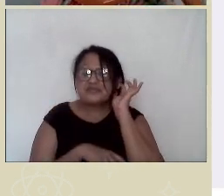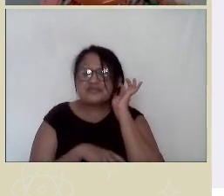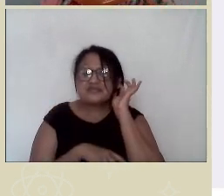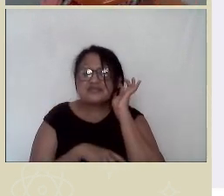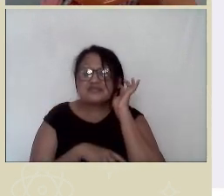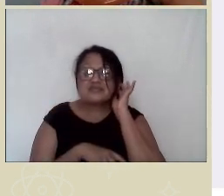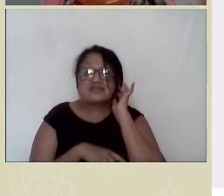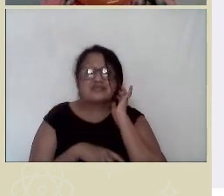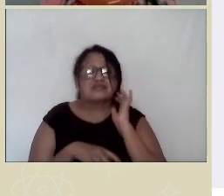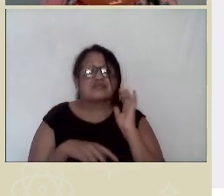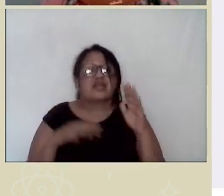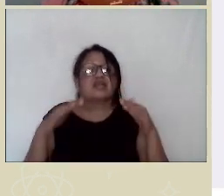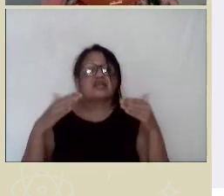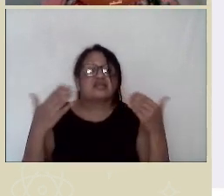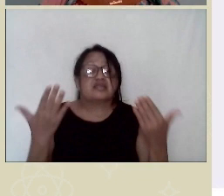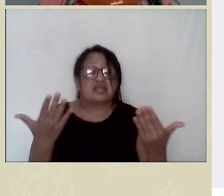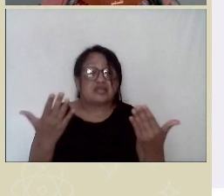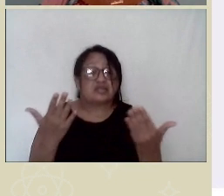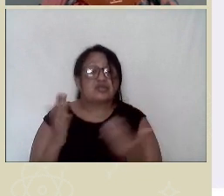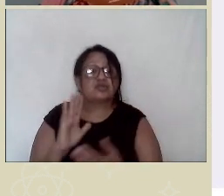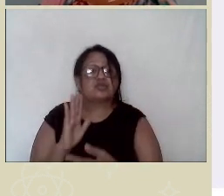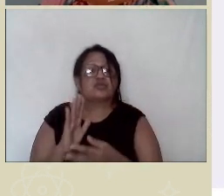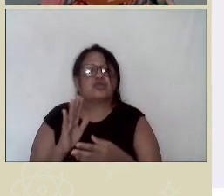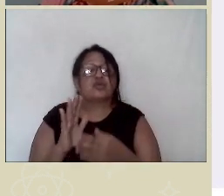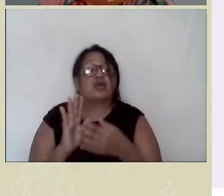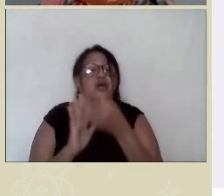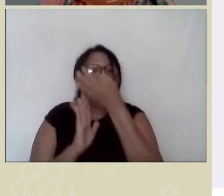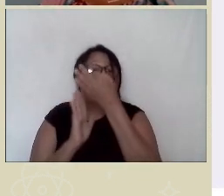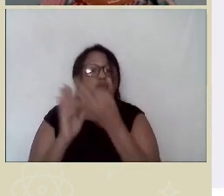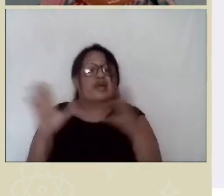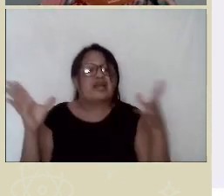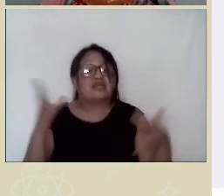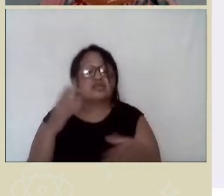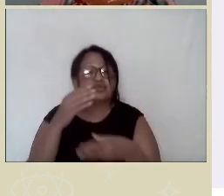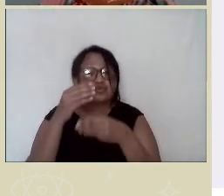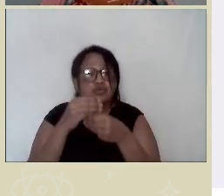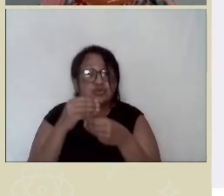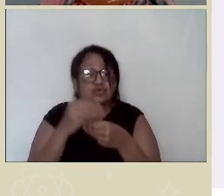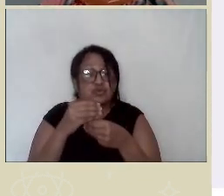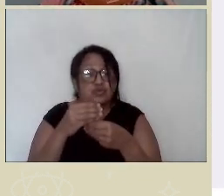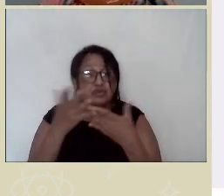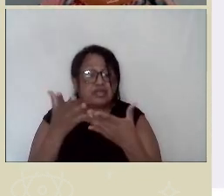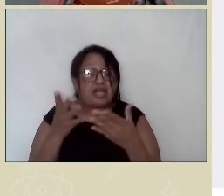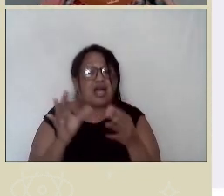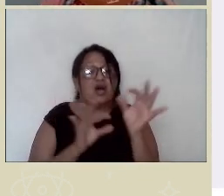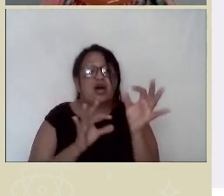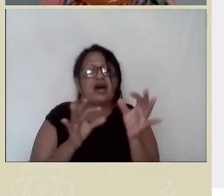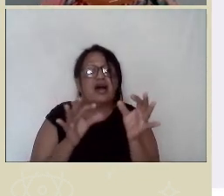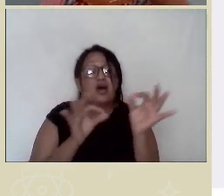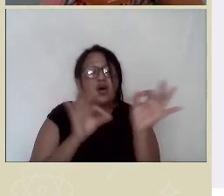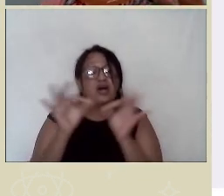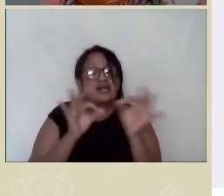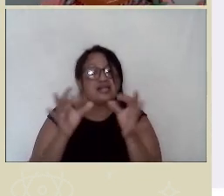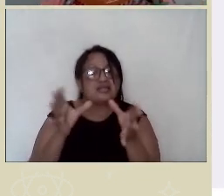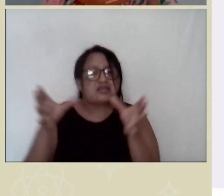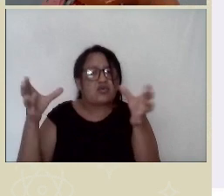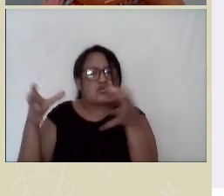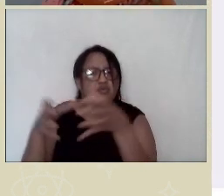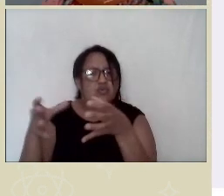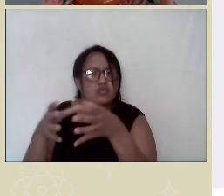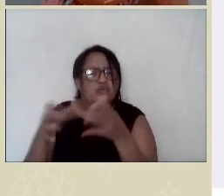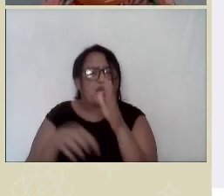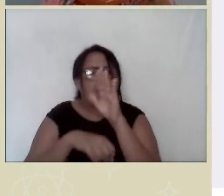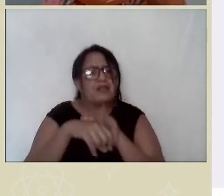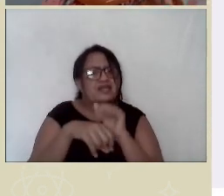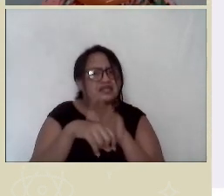relatório de continuidade na quinta-feira em jueves a organização pediu as plataformas de meios sociais que tomassem